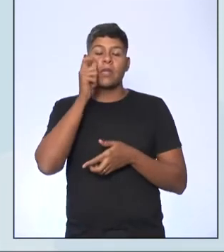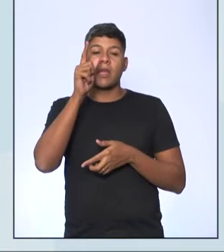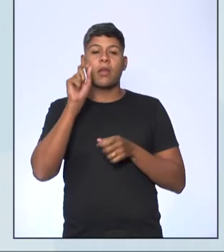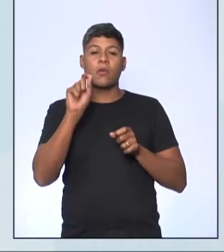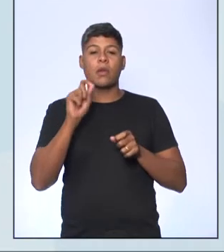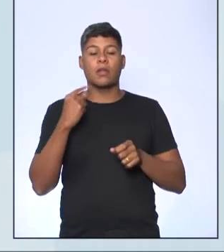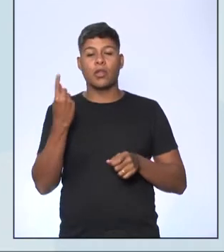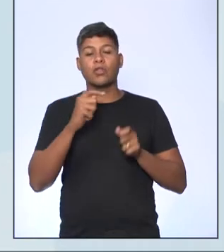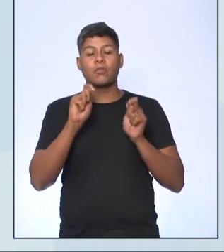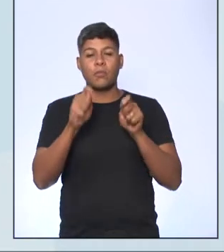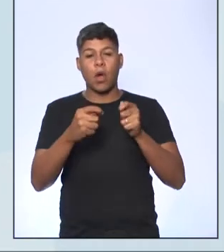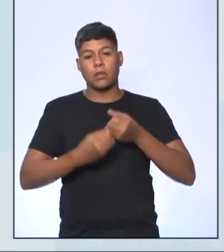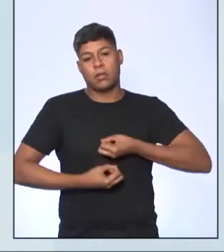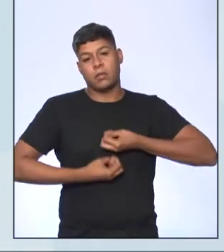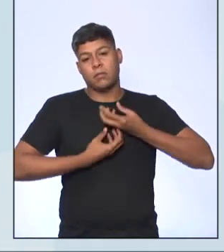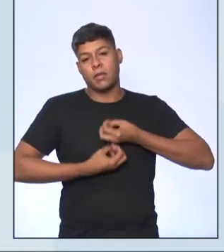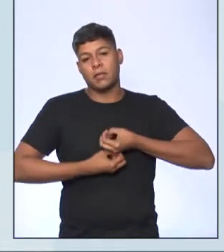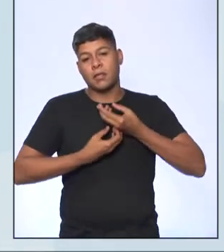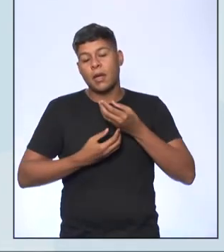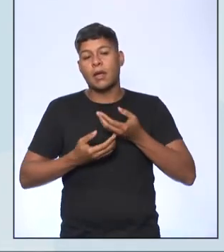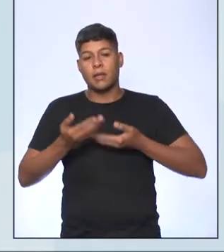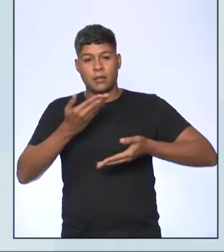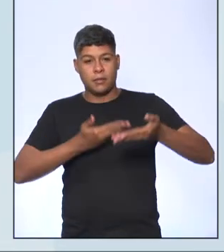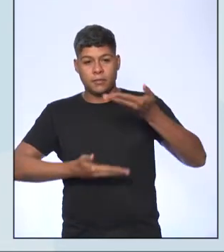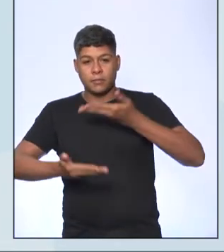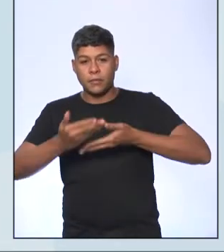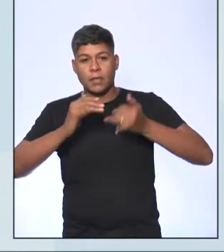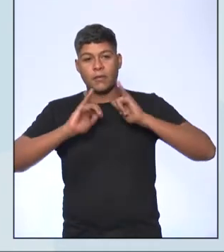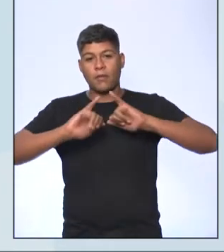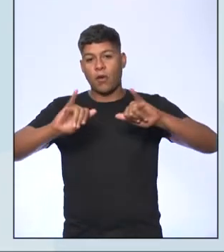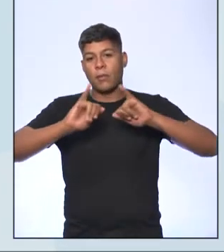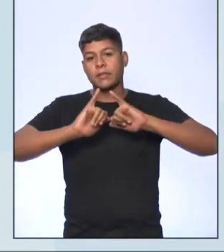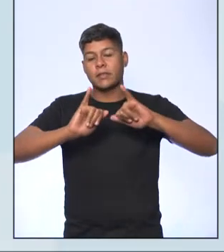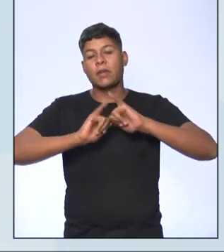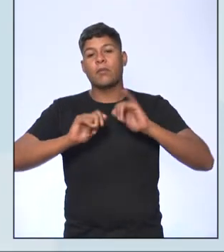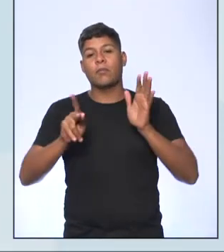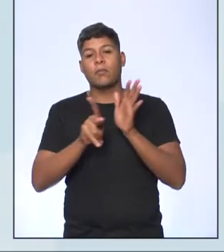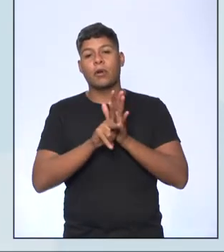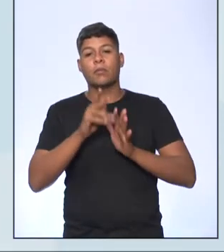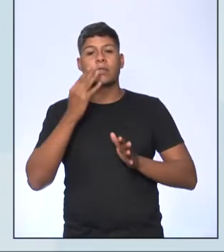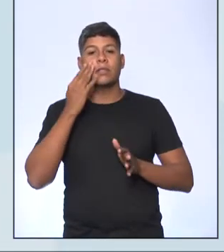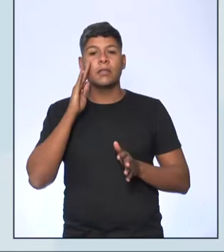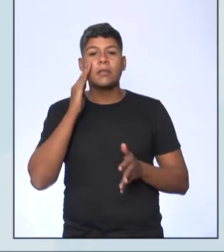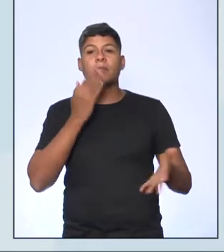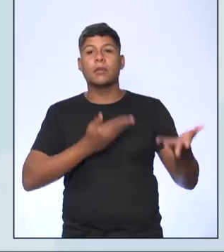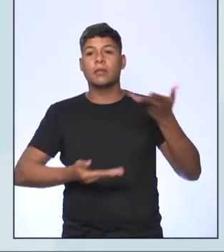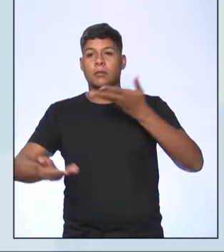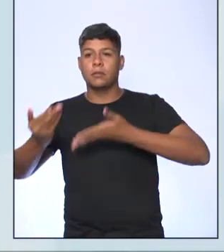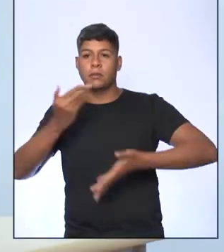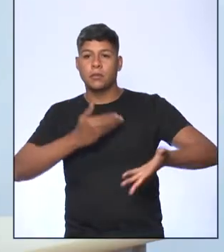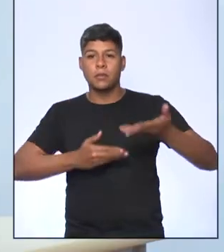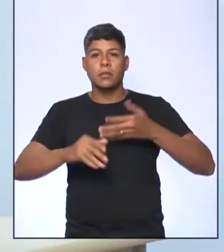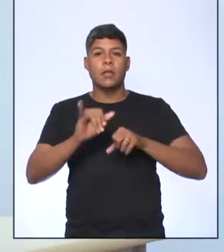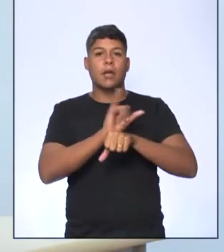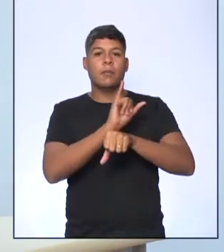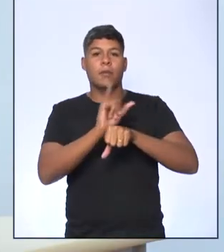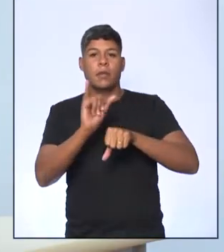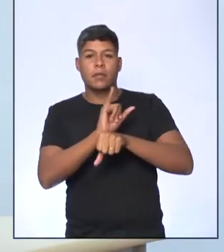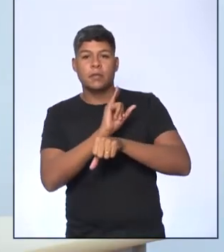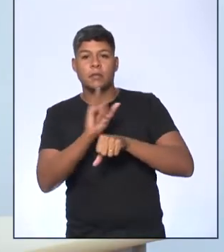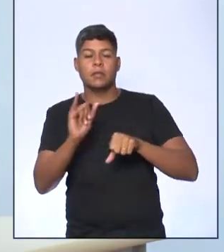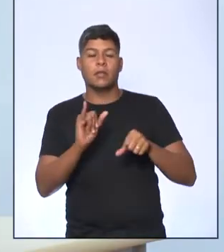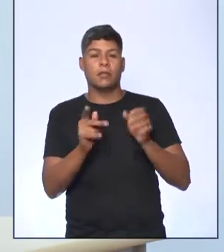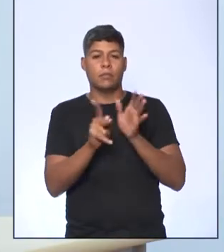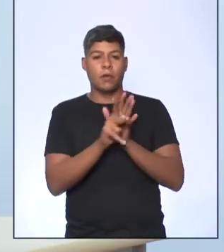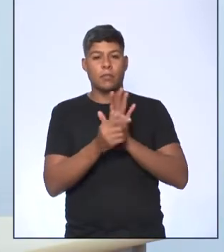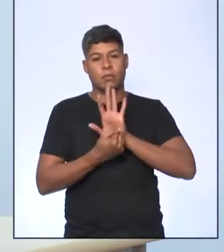a gente possa expressar e partilhar informações que levem o entendimento mútuo. Então, são essas habilidades que serão